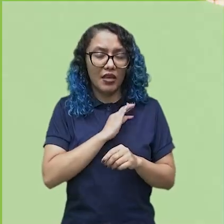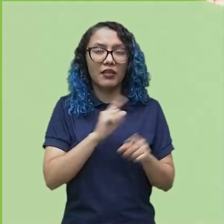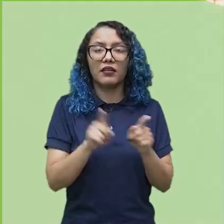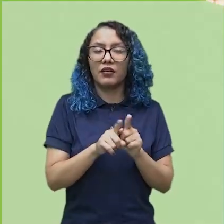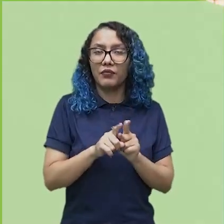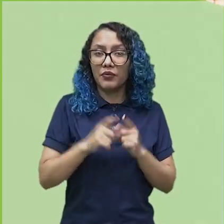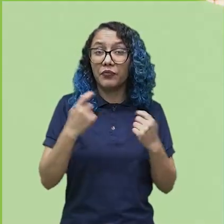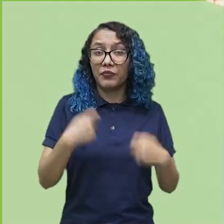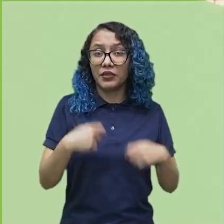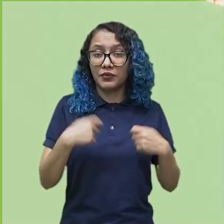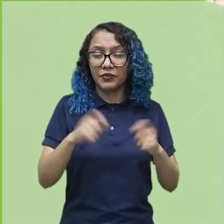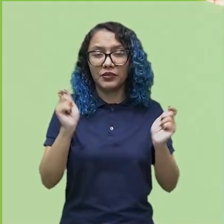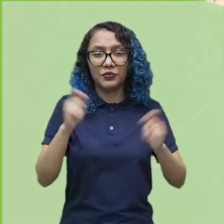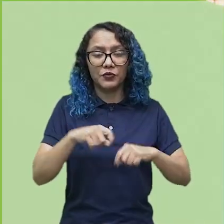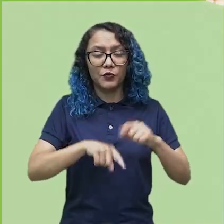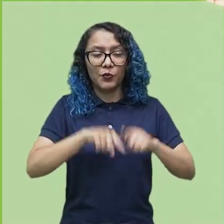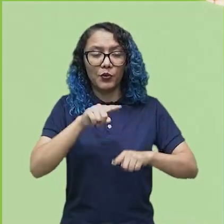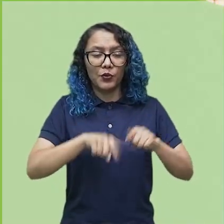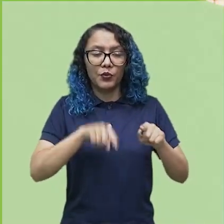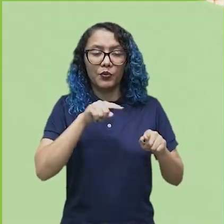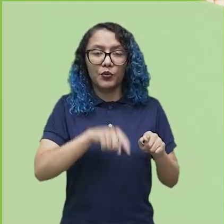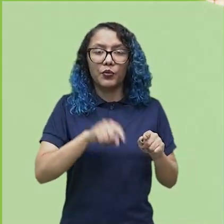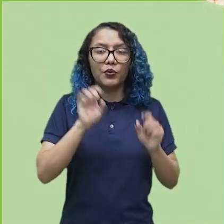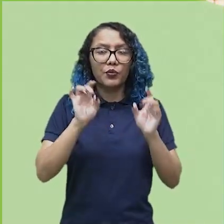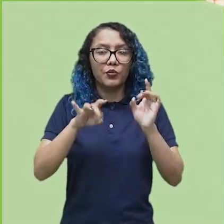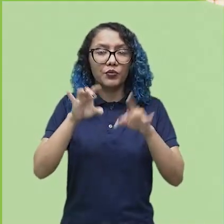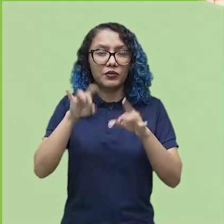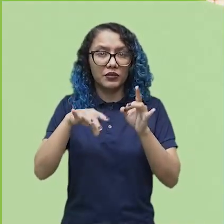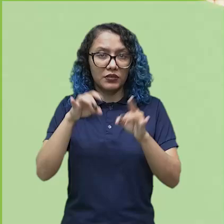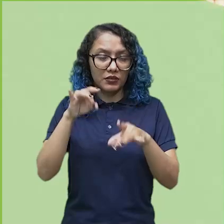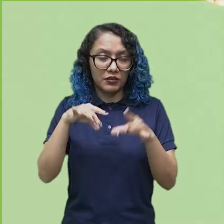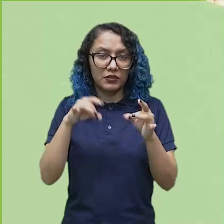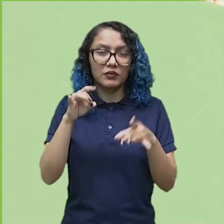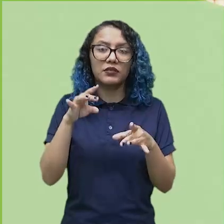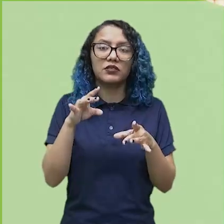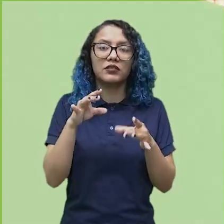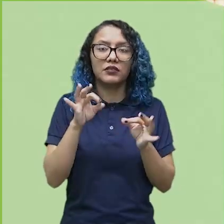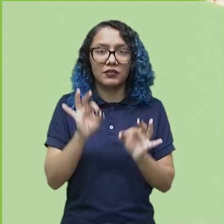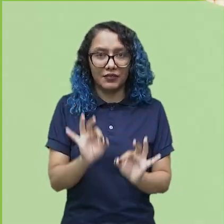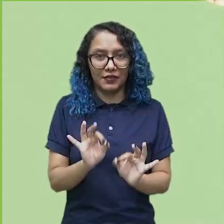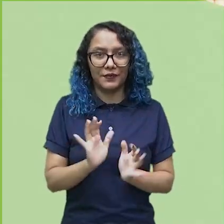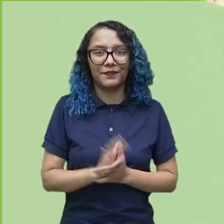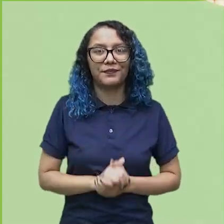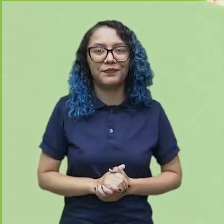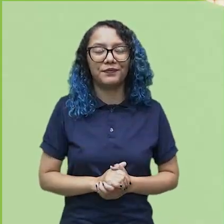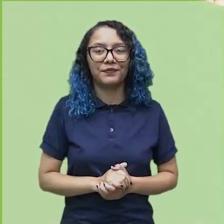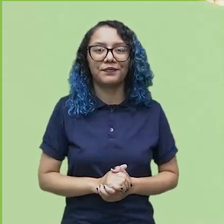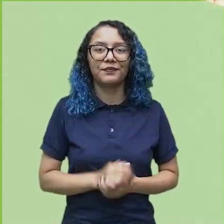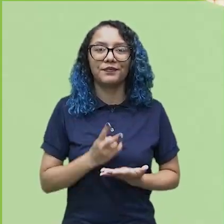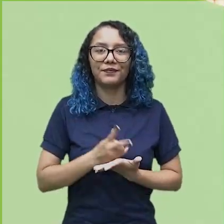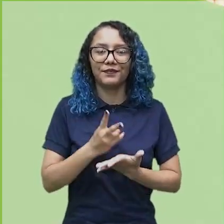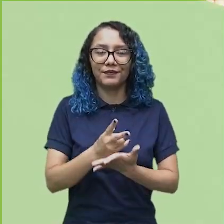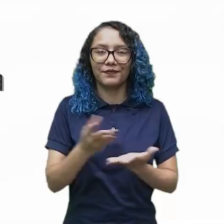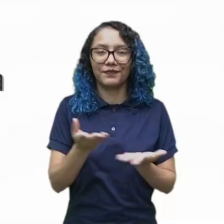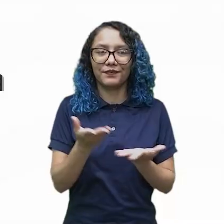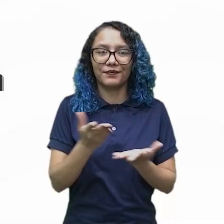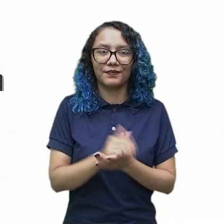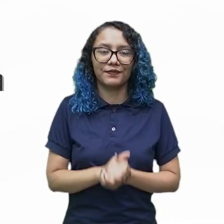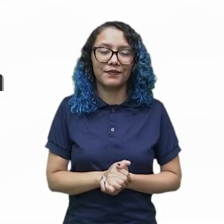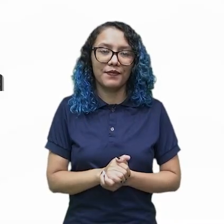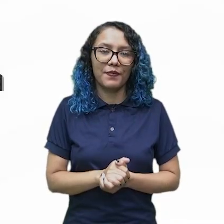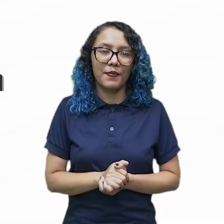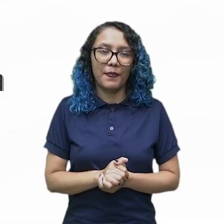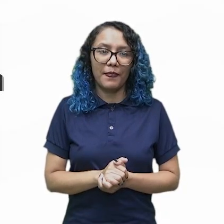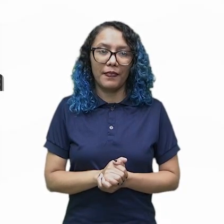são necessárias para que esse material seja ali, tenha o seu destino correto, tá? Então, continuando aí falar sobre